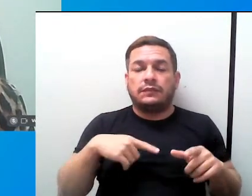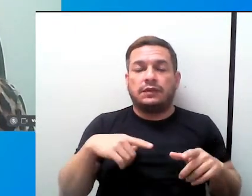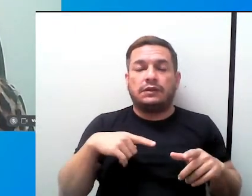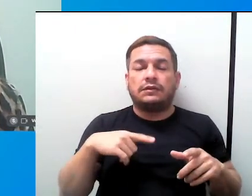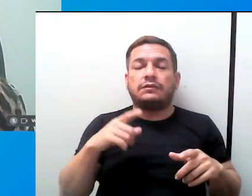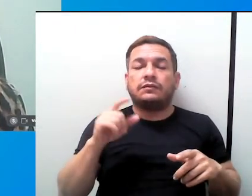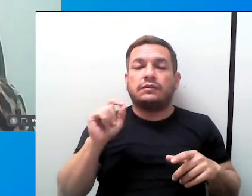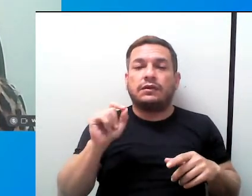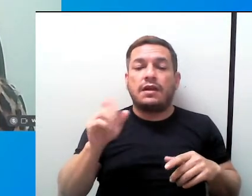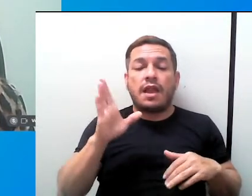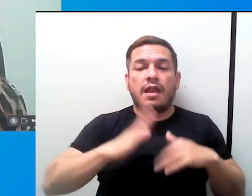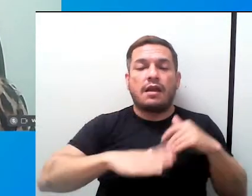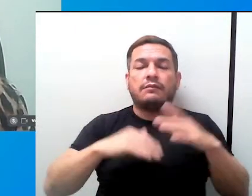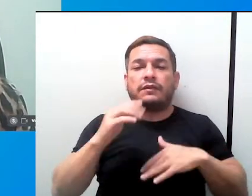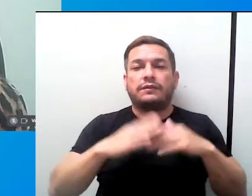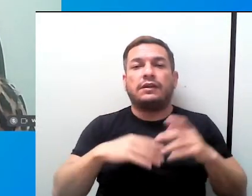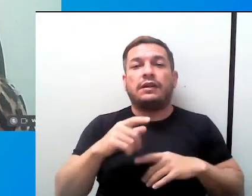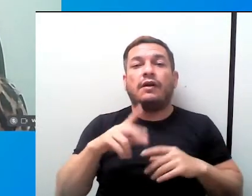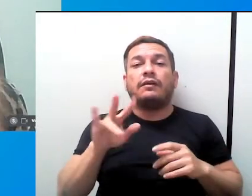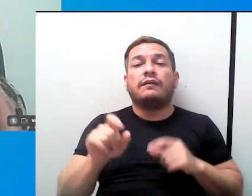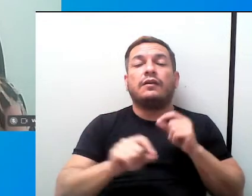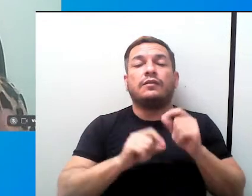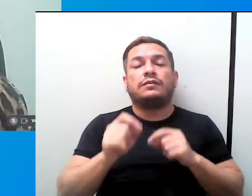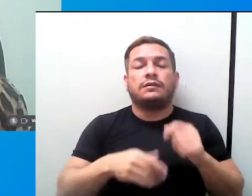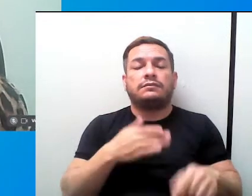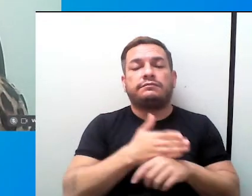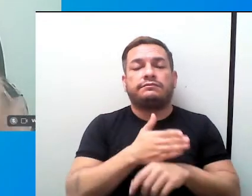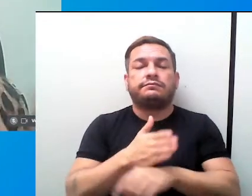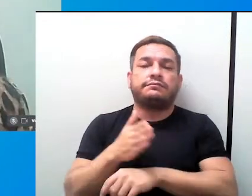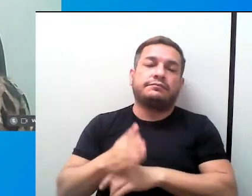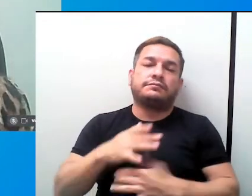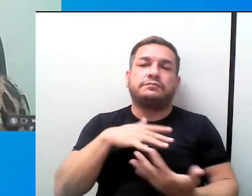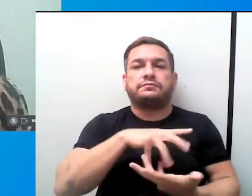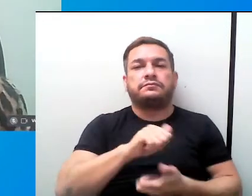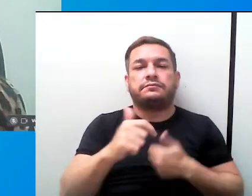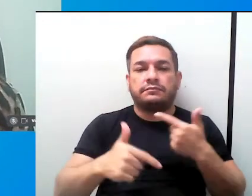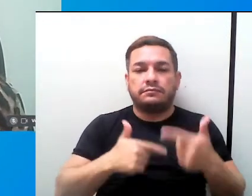ele é um profissional entregue ao